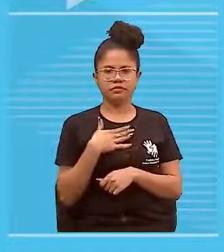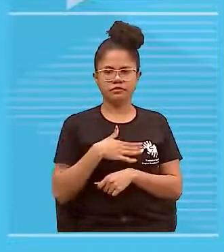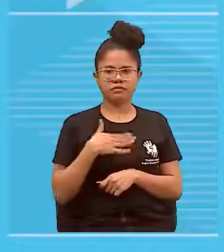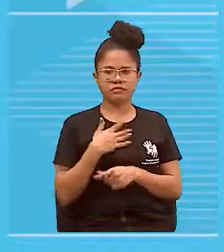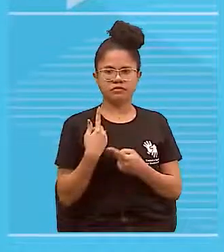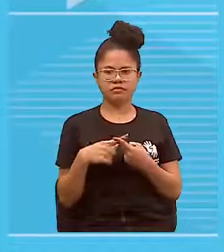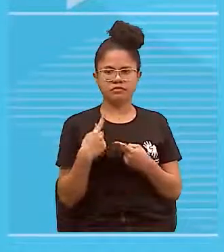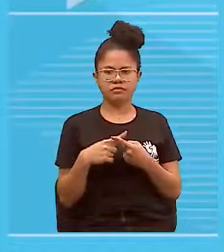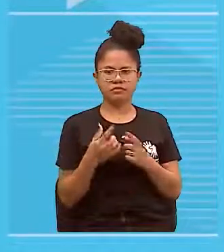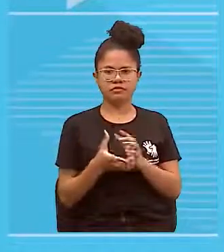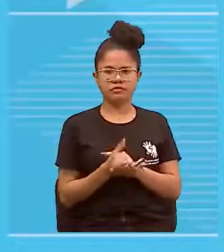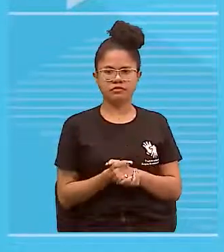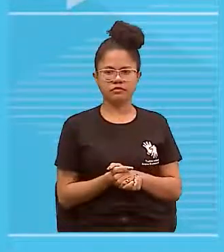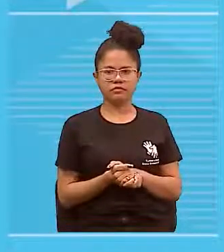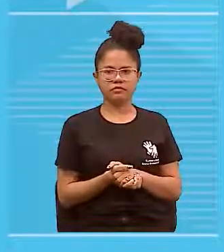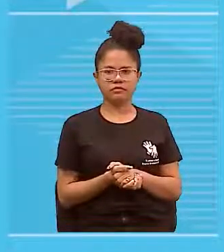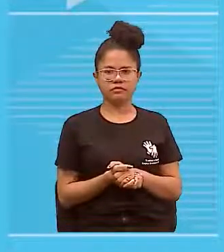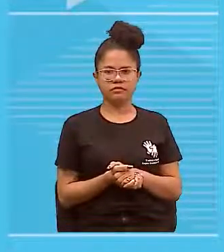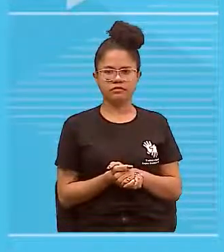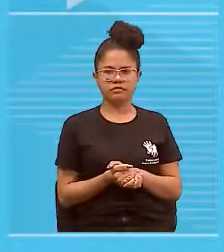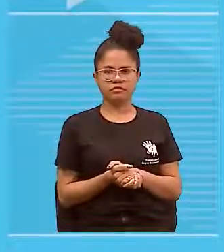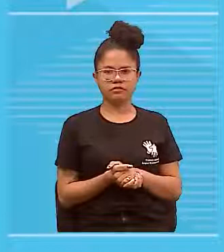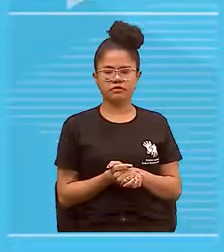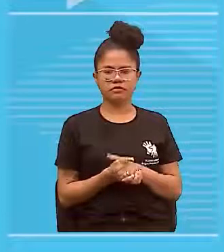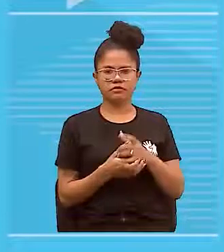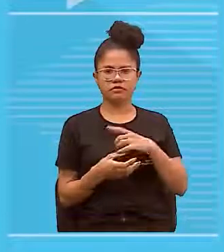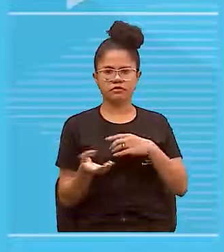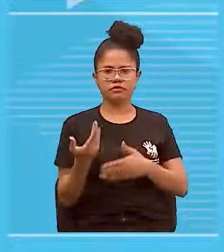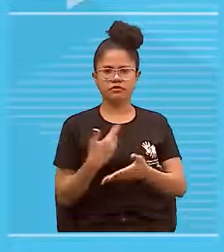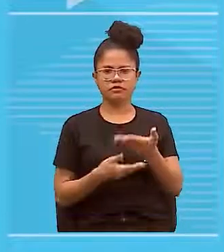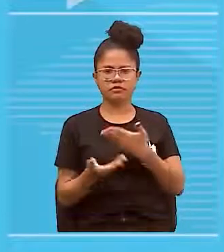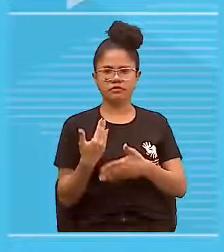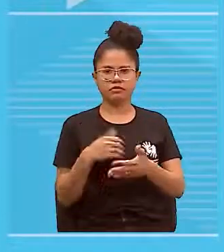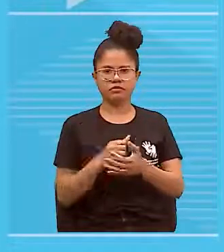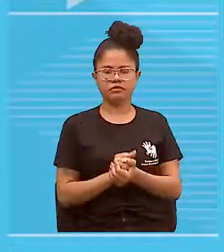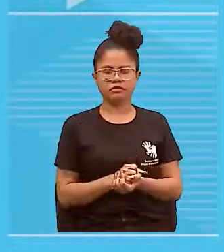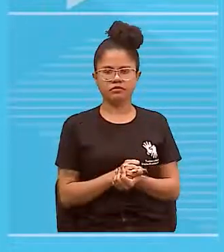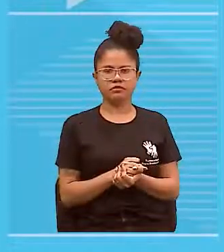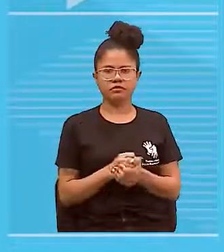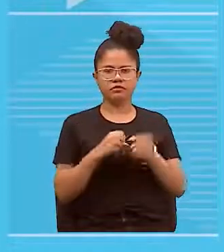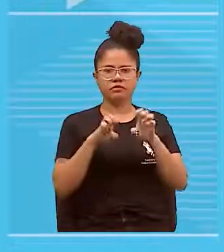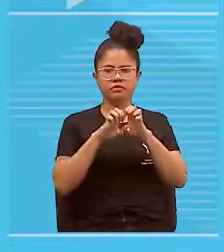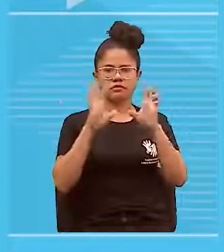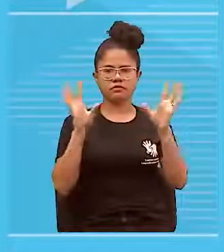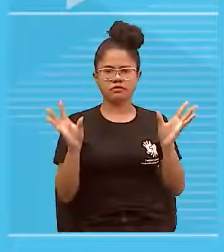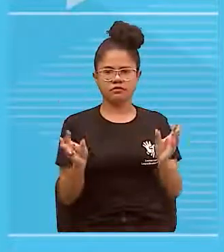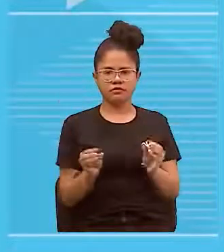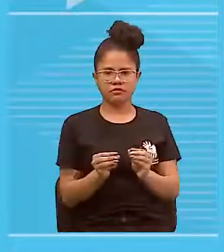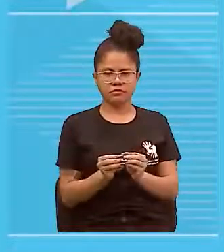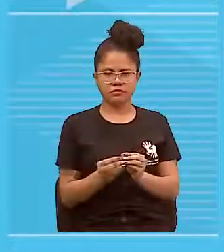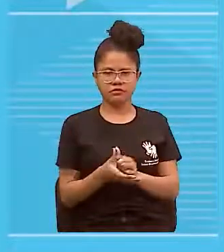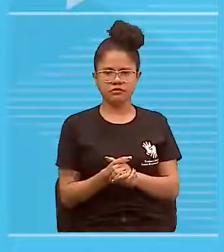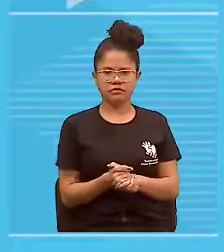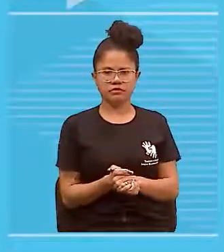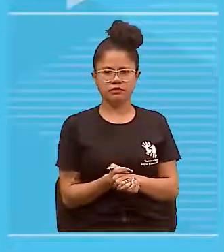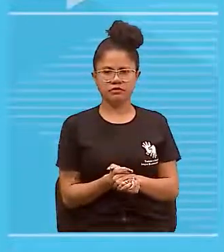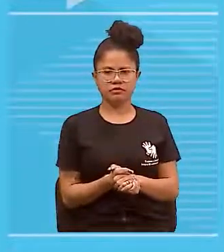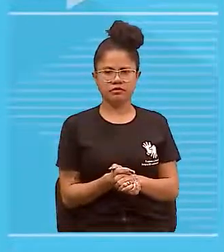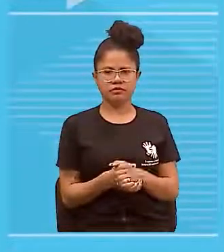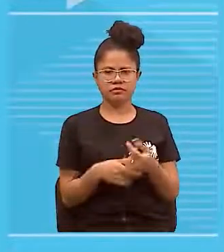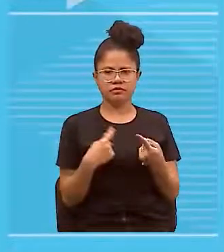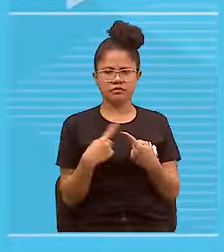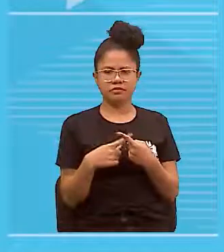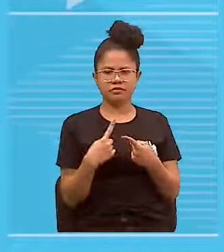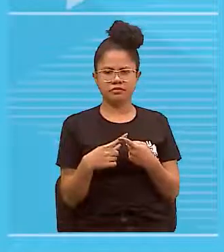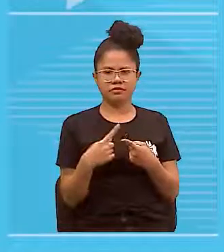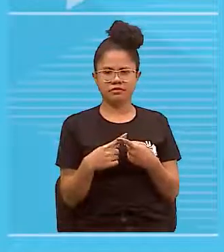porque... na verdade, também tem relação com ecologia. E o que foi, Adriana, que tu tá lesada,